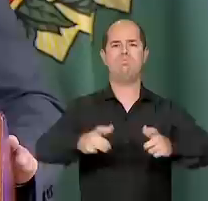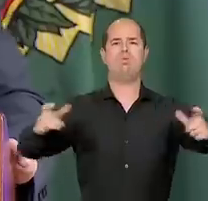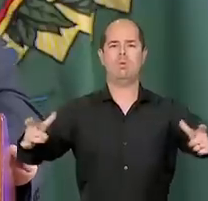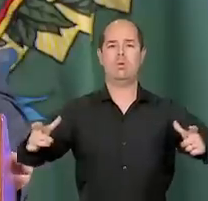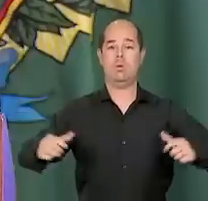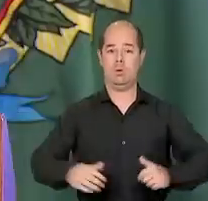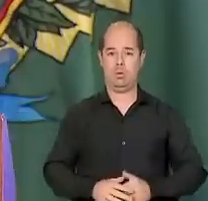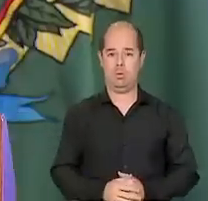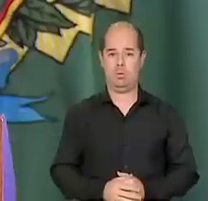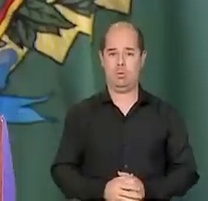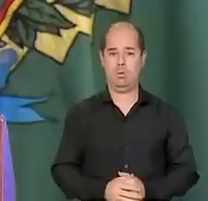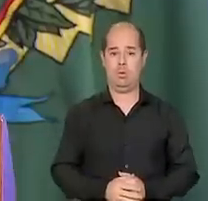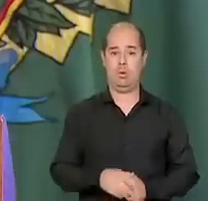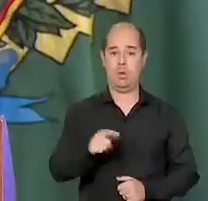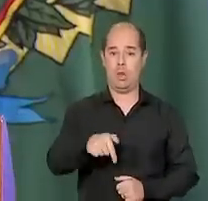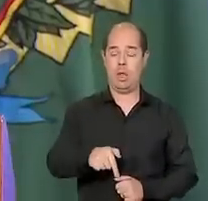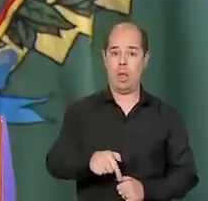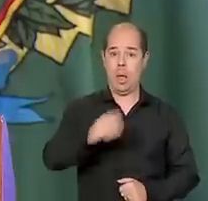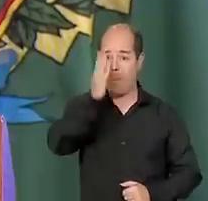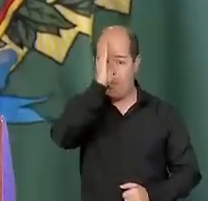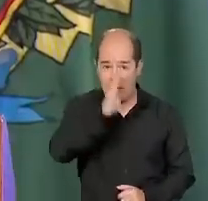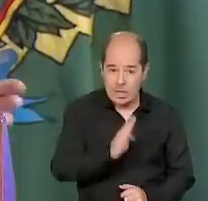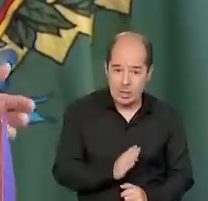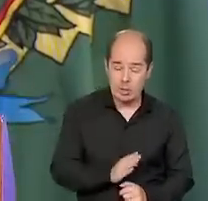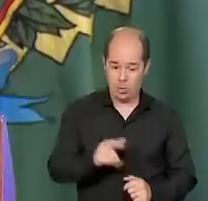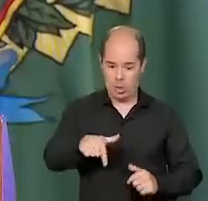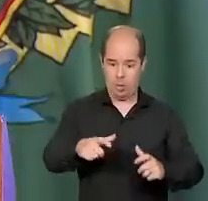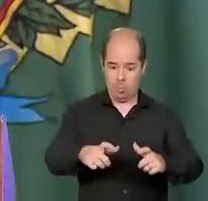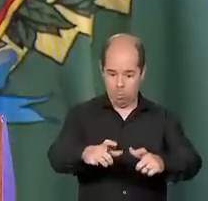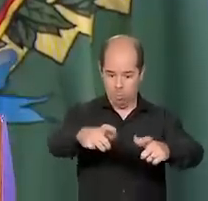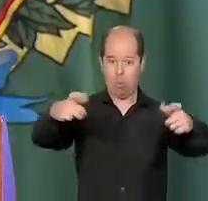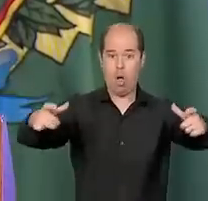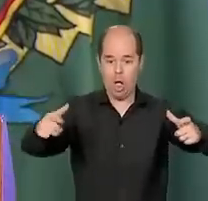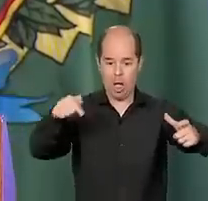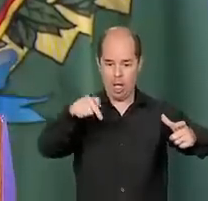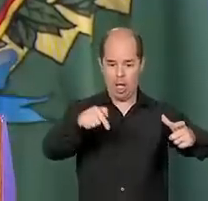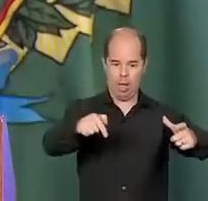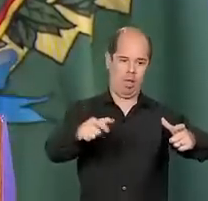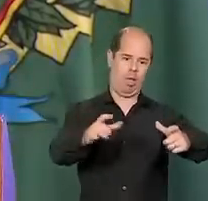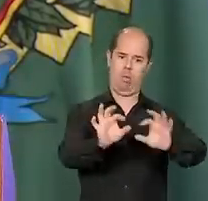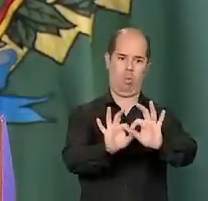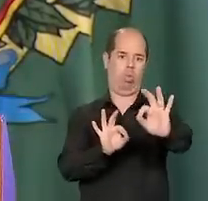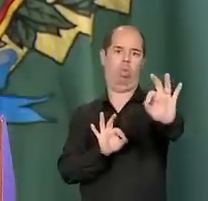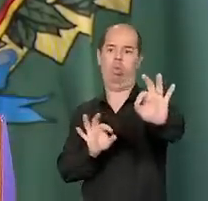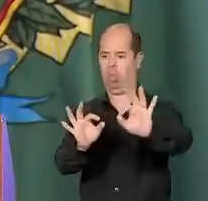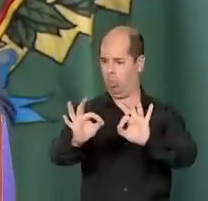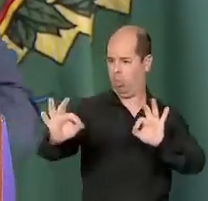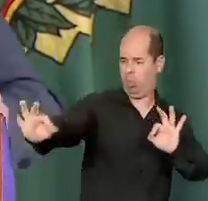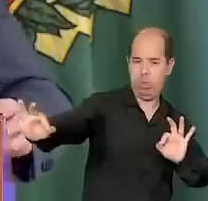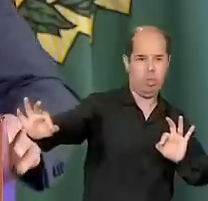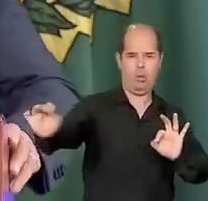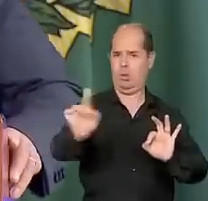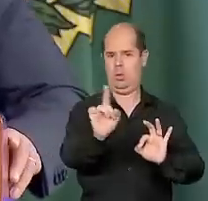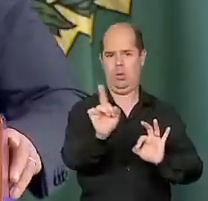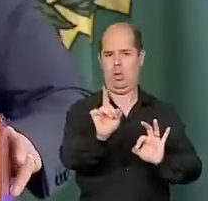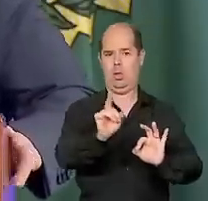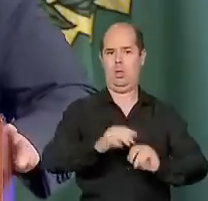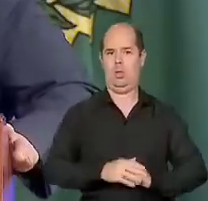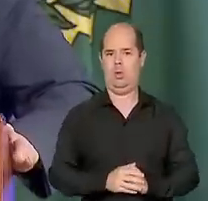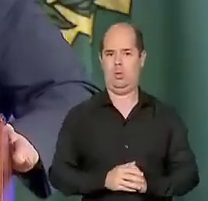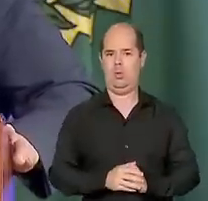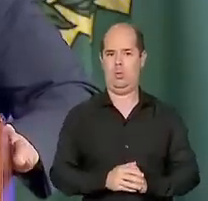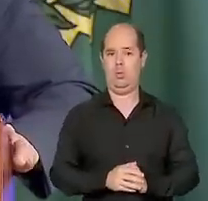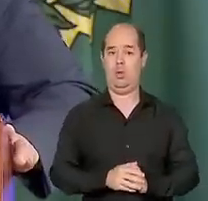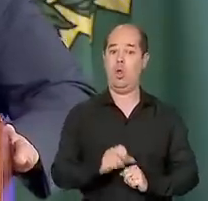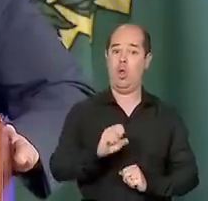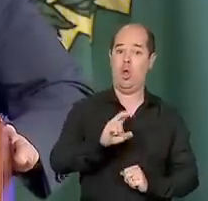A gente não é um grande país porque a gente tem 8 milhões e meio de quilômetros quadrados. A gente não é um grande país